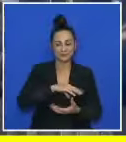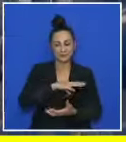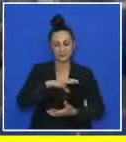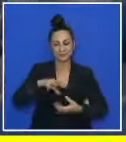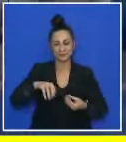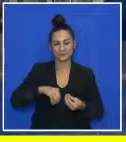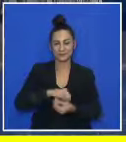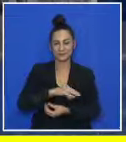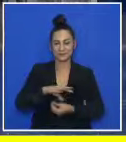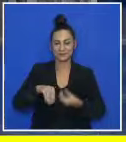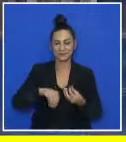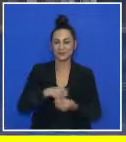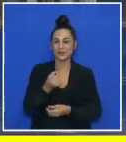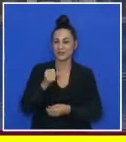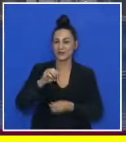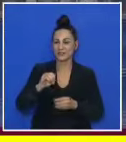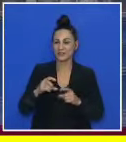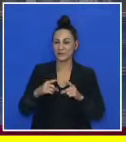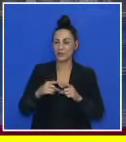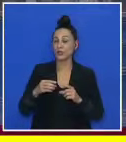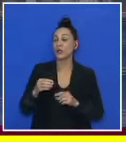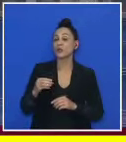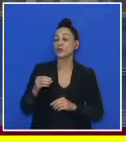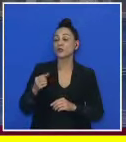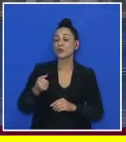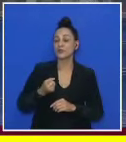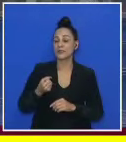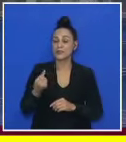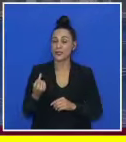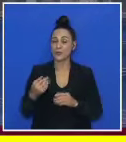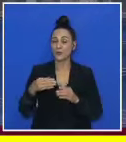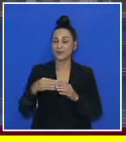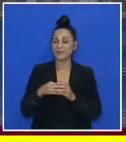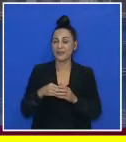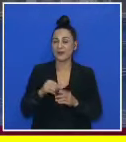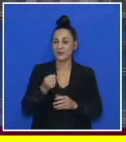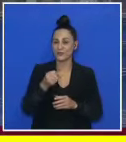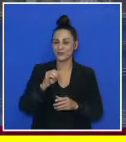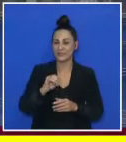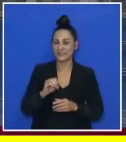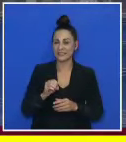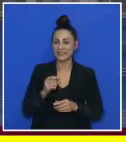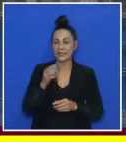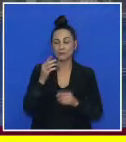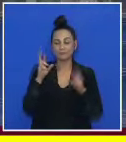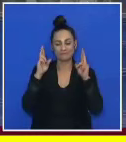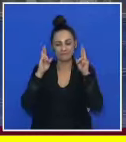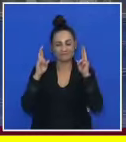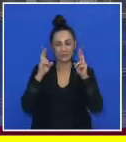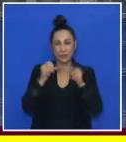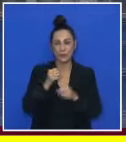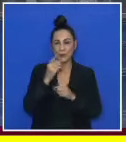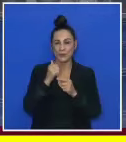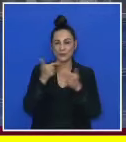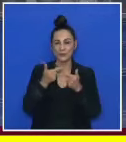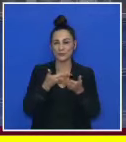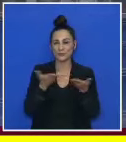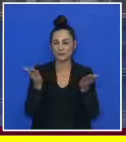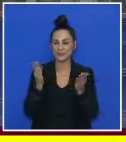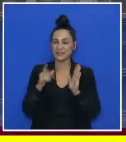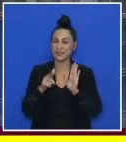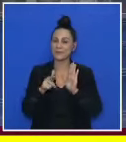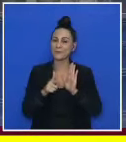Globo carregado, embaralhando 80 bolas numeradas de 01 a 80. Estamos na torcida. Boa sorte para você que